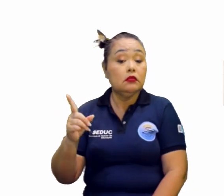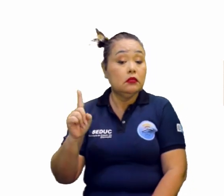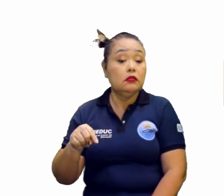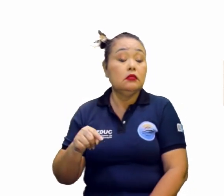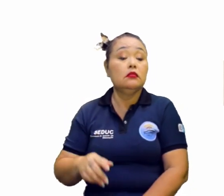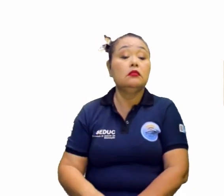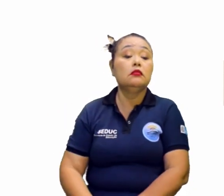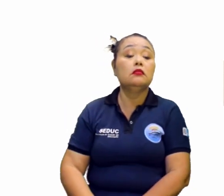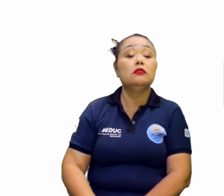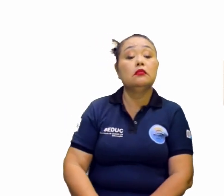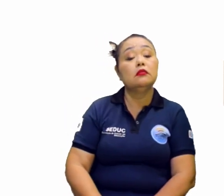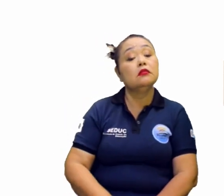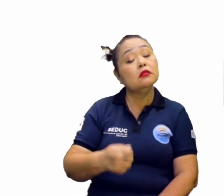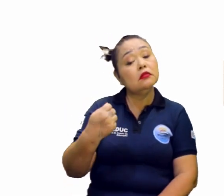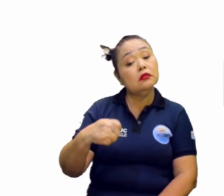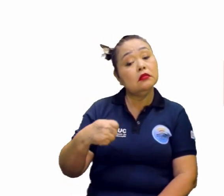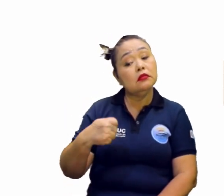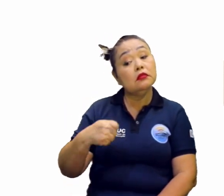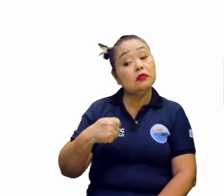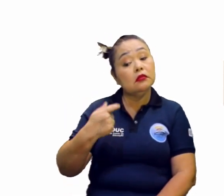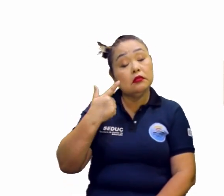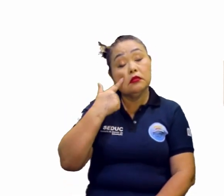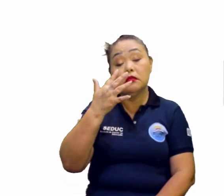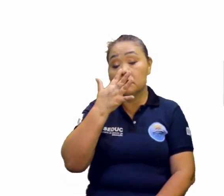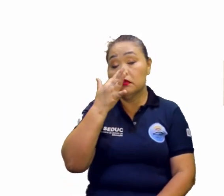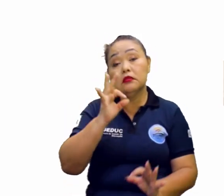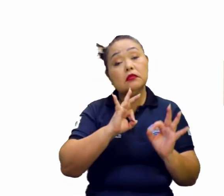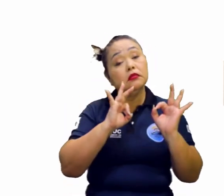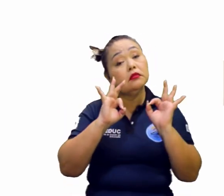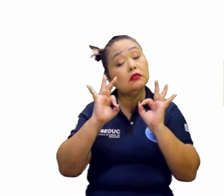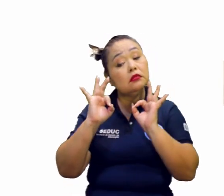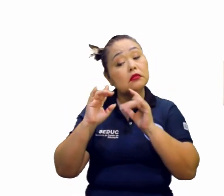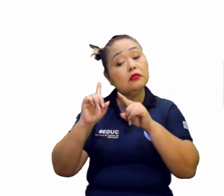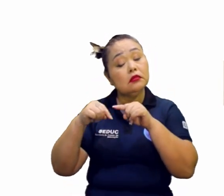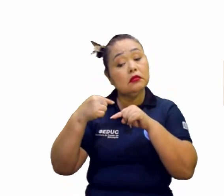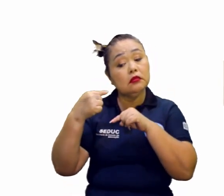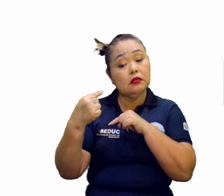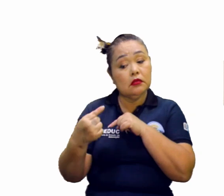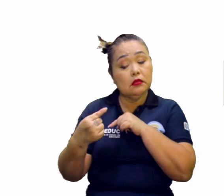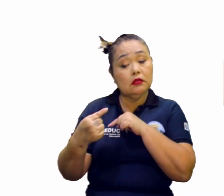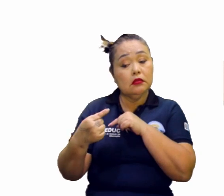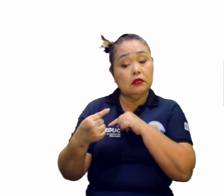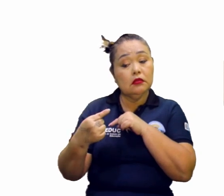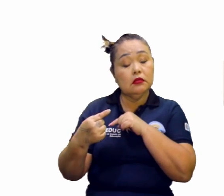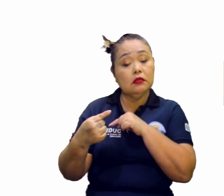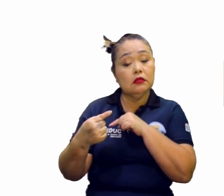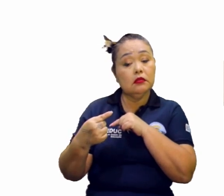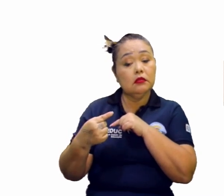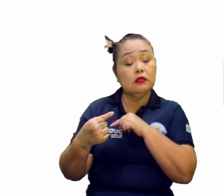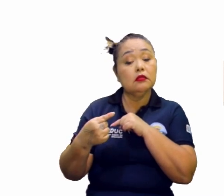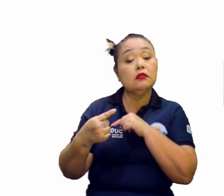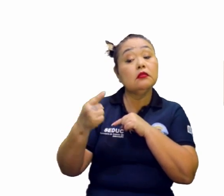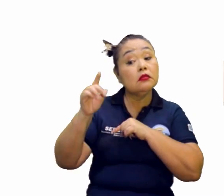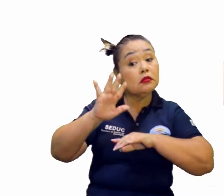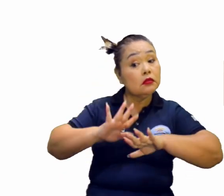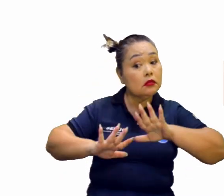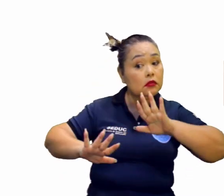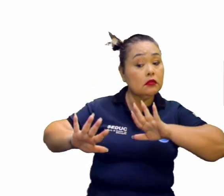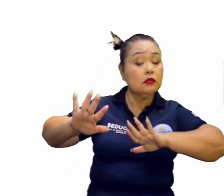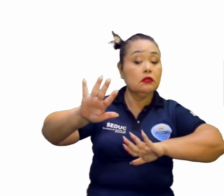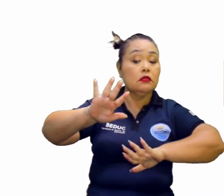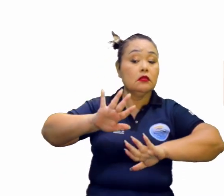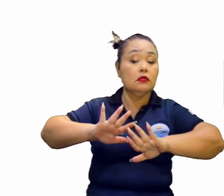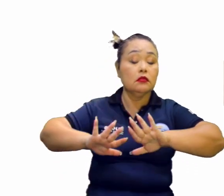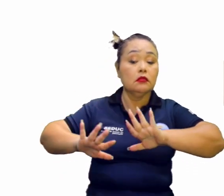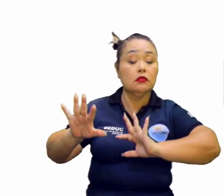eu preciso fazer essa observação e aí já entrar com um cuidado, um preparo